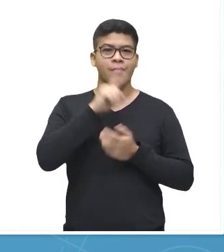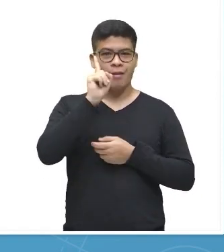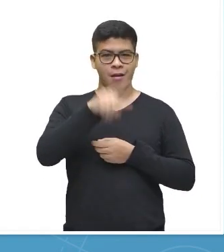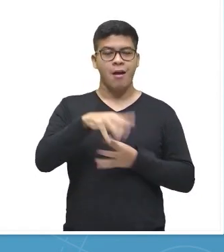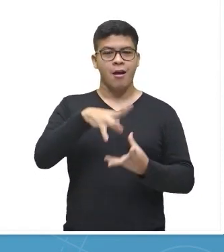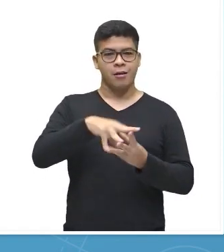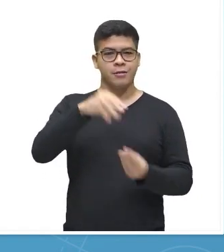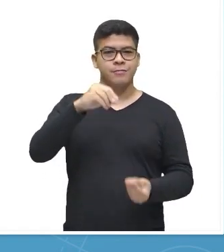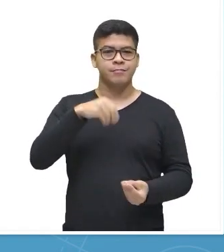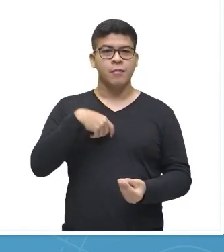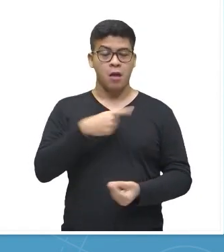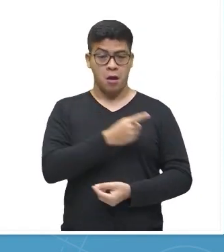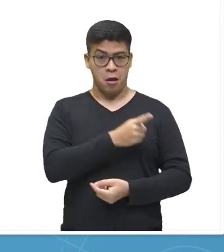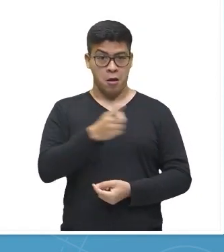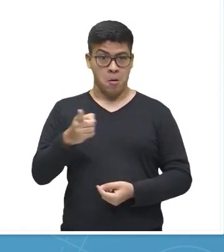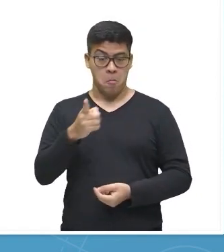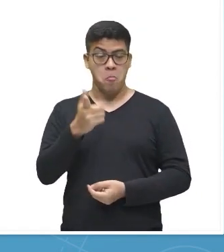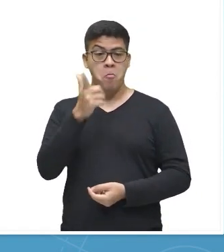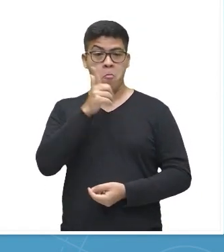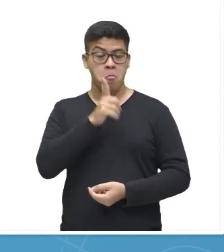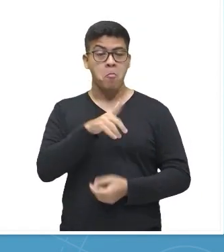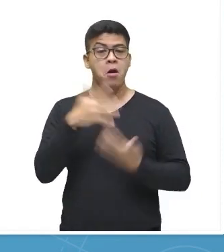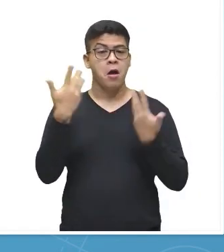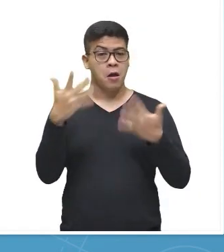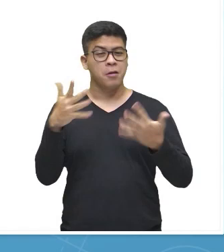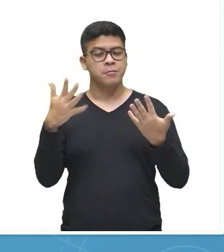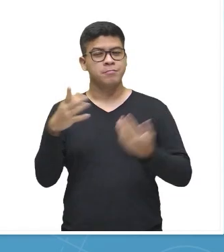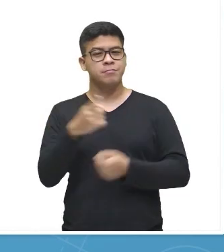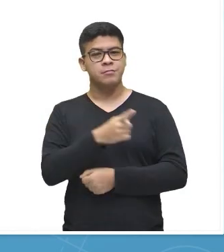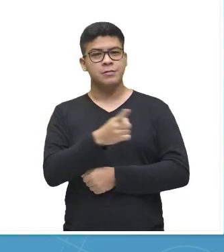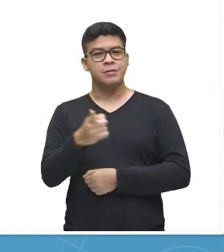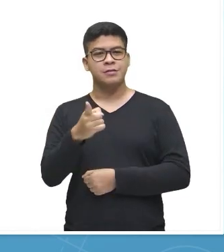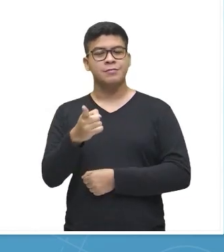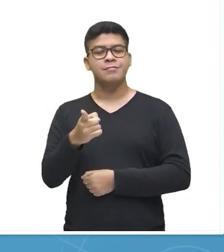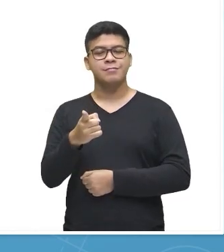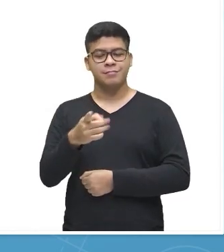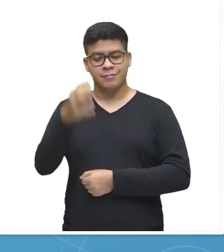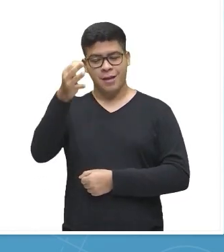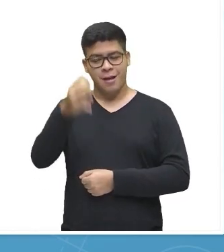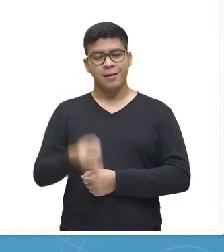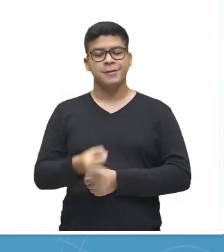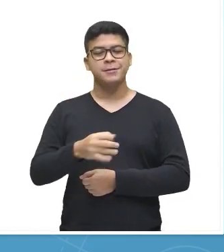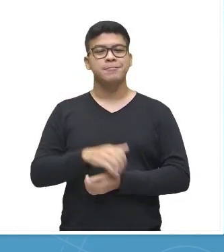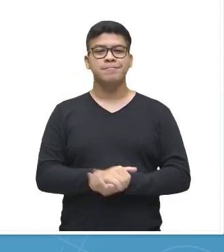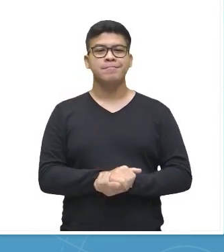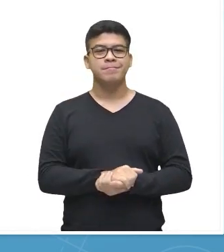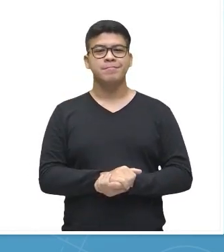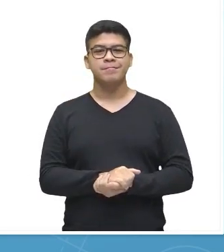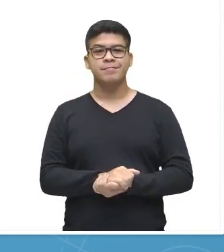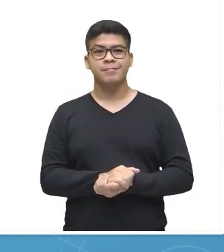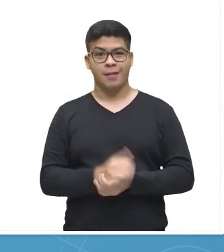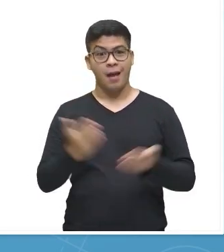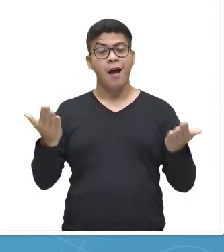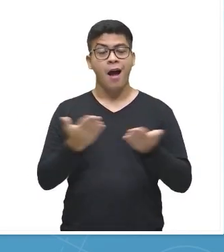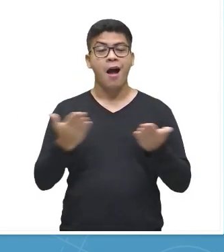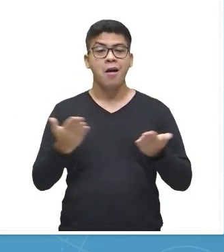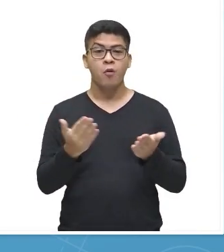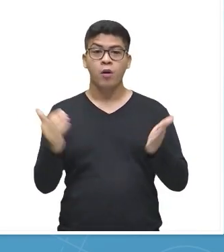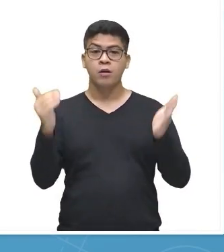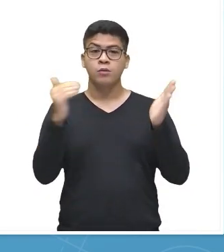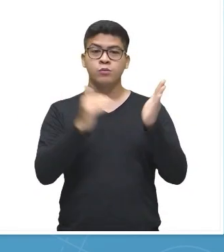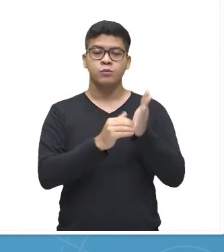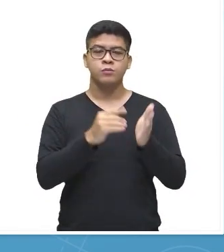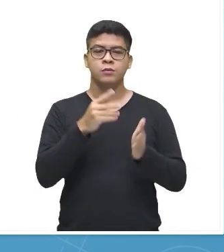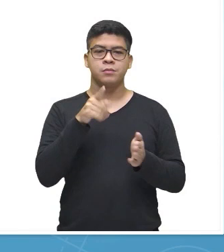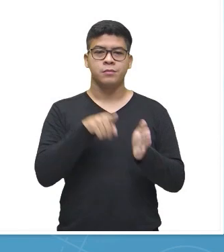espiritual. Quem colocou a letra A, parabéns, acertou. Vamos agora sim para a nossa questão